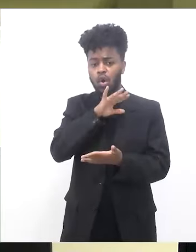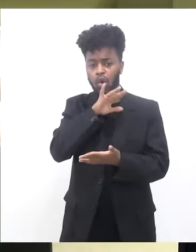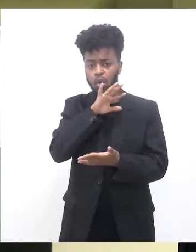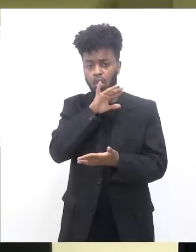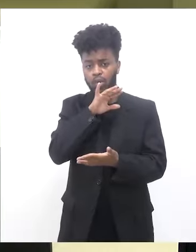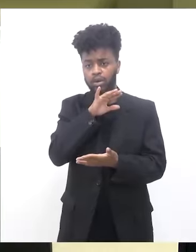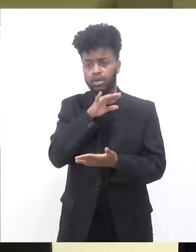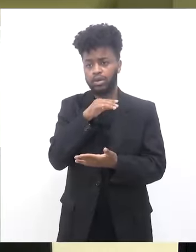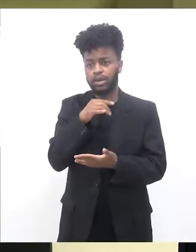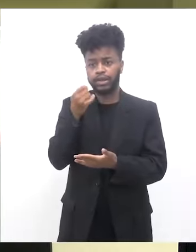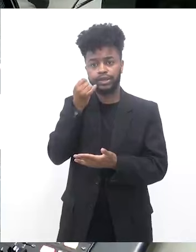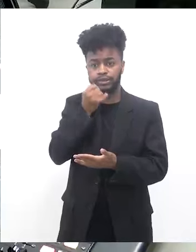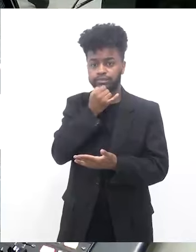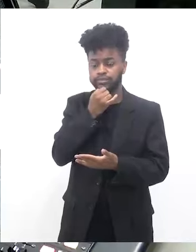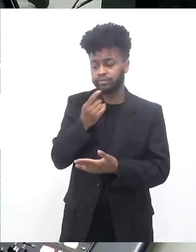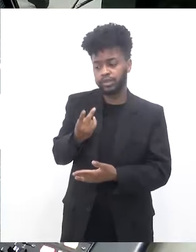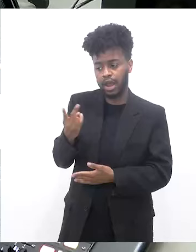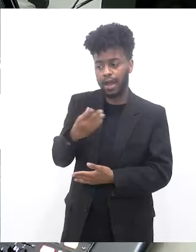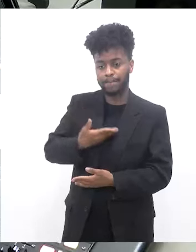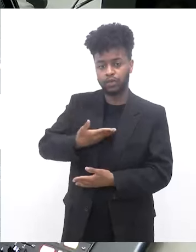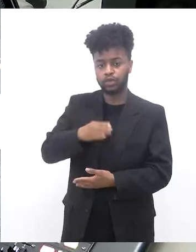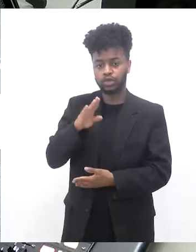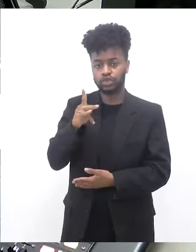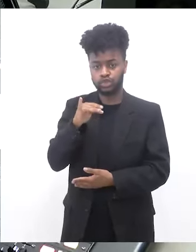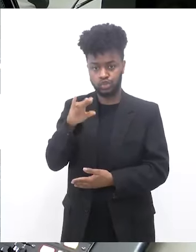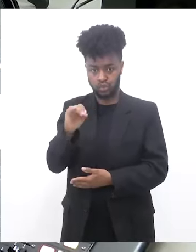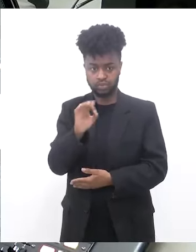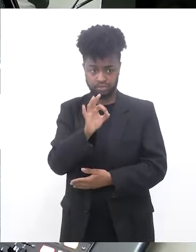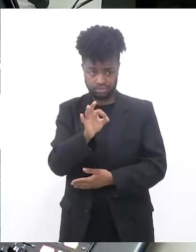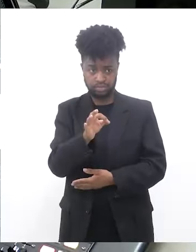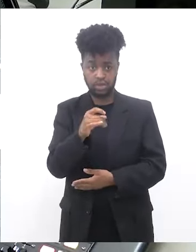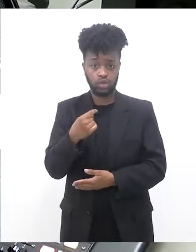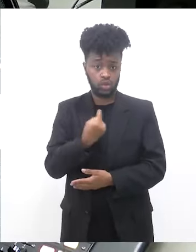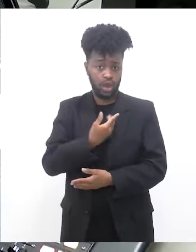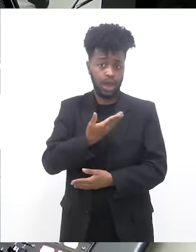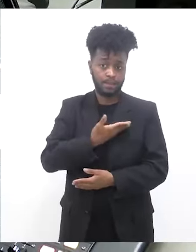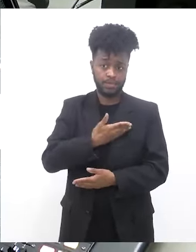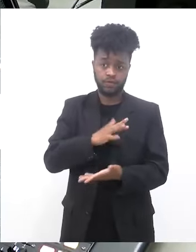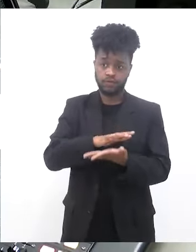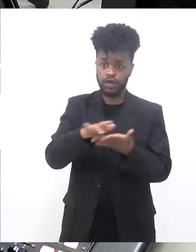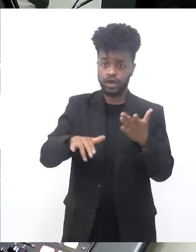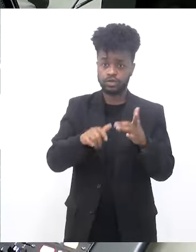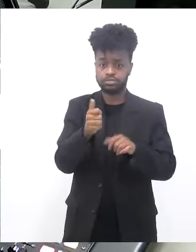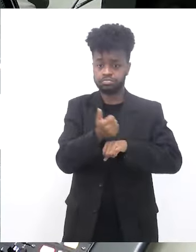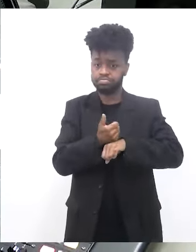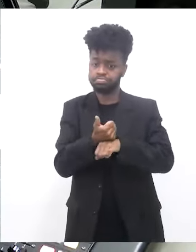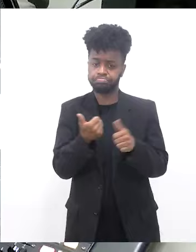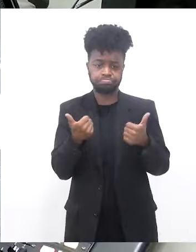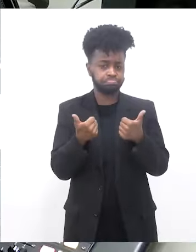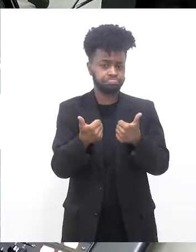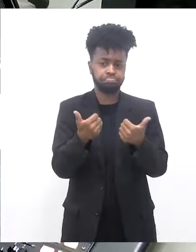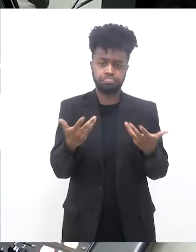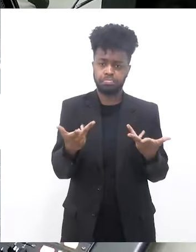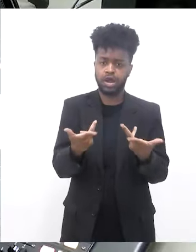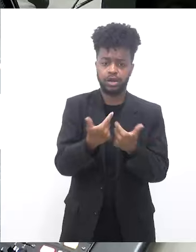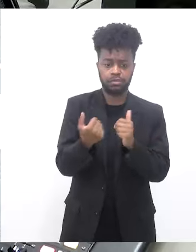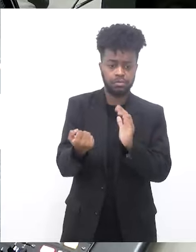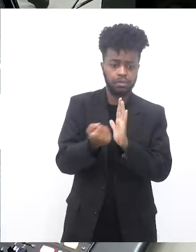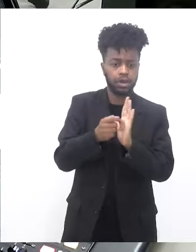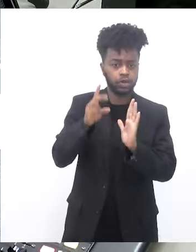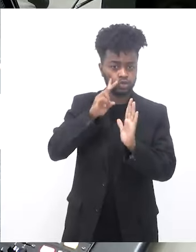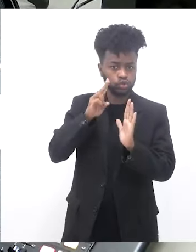por exemplo. Nós somos amigos de Francisco Barbosa. Não é? Claro. A gente é amigo de uma série de dubladores extraordinários,